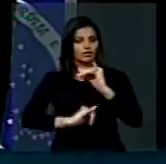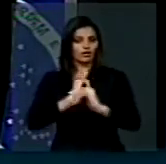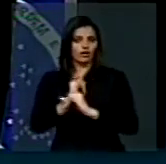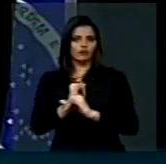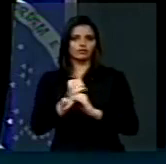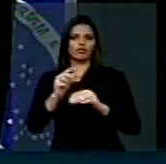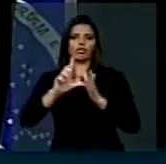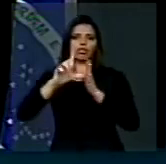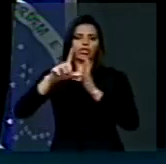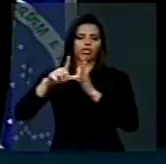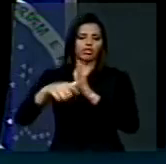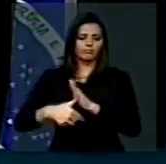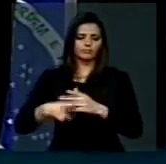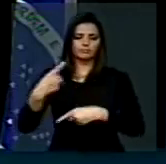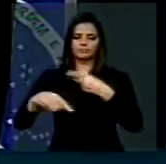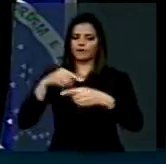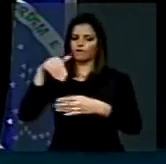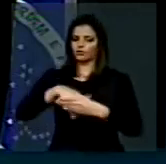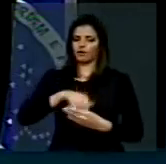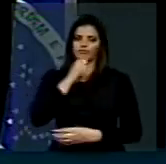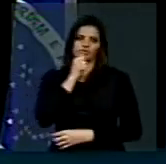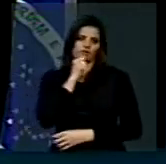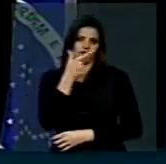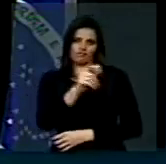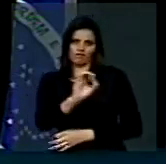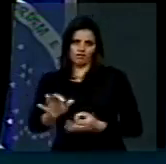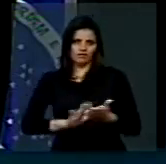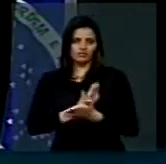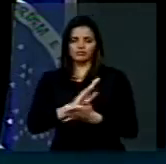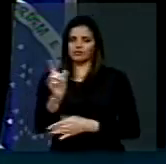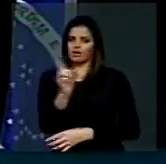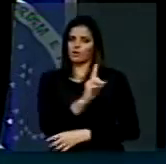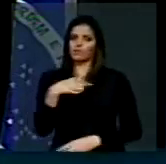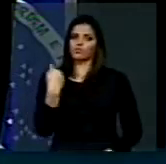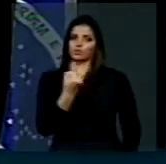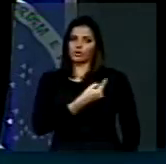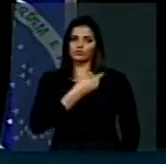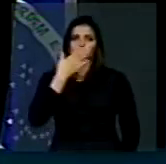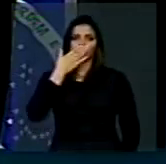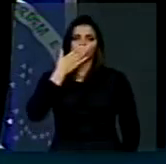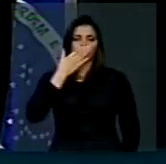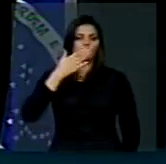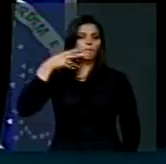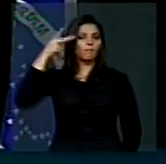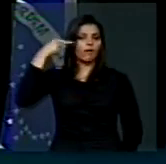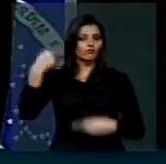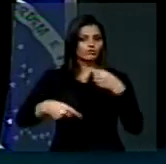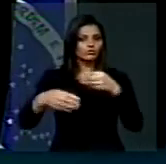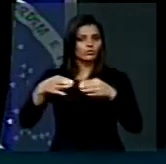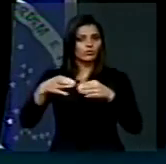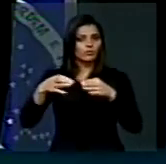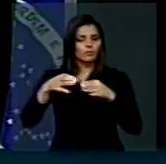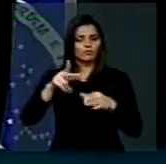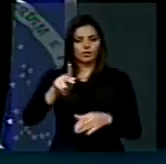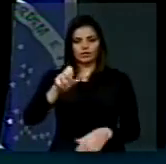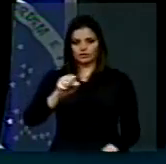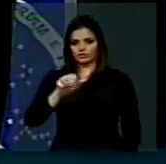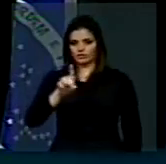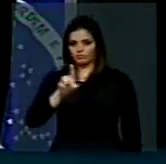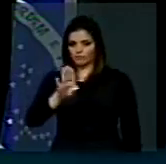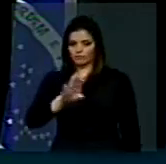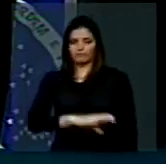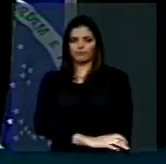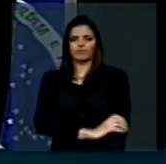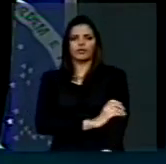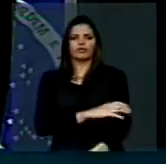deixá-lo ainda solto, sem um marco regulatório. Portanto, nós do PSDB não só estamos nos debruçando, debatendo,